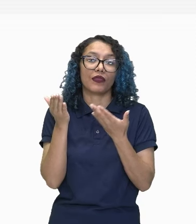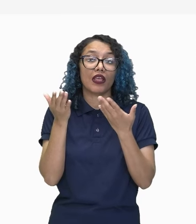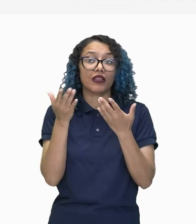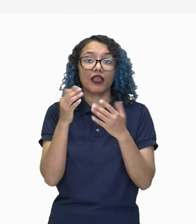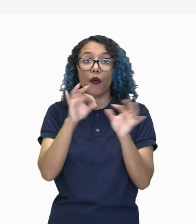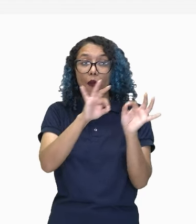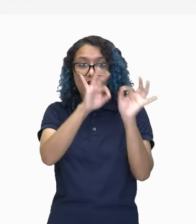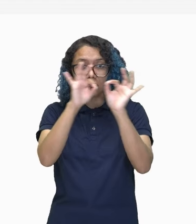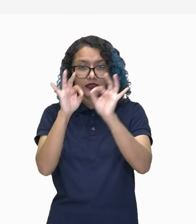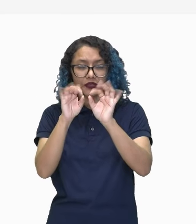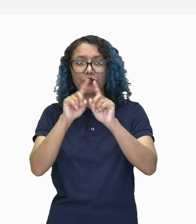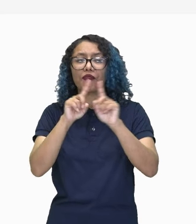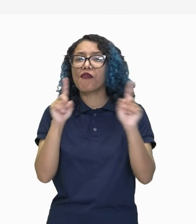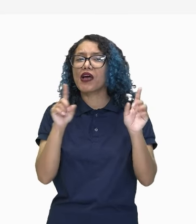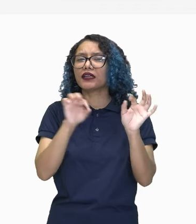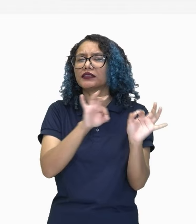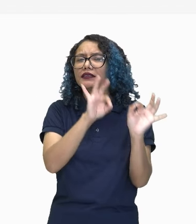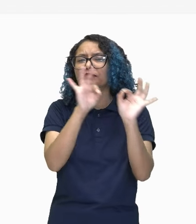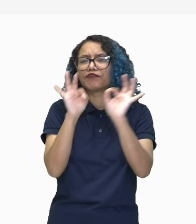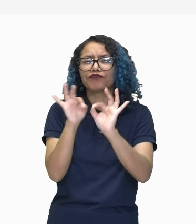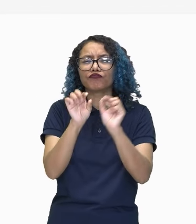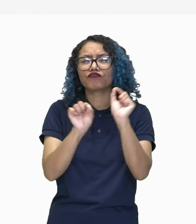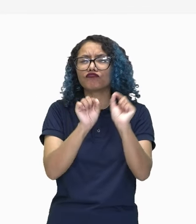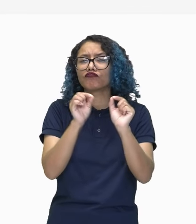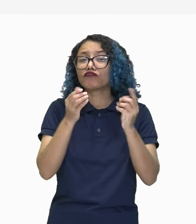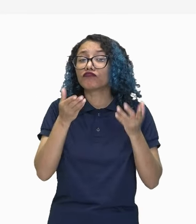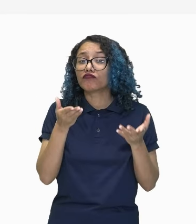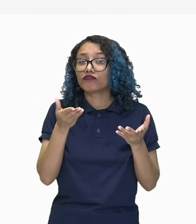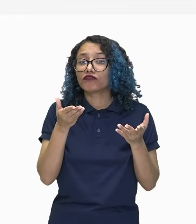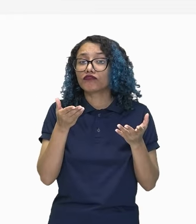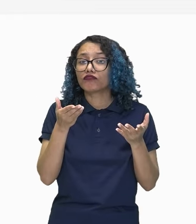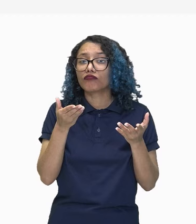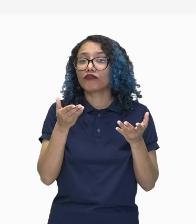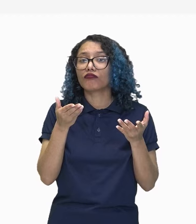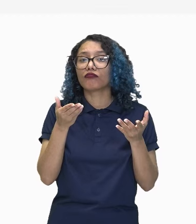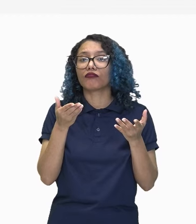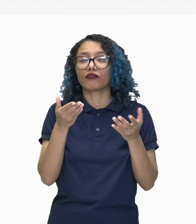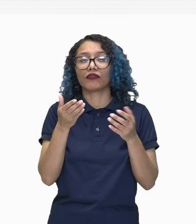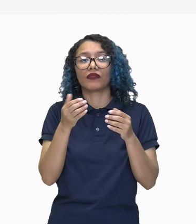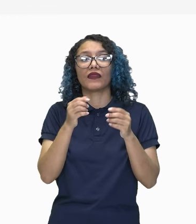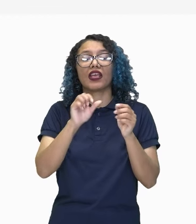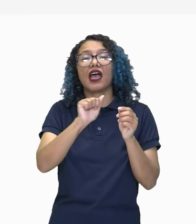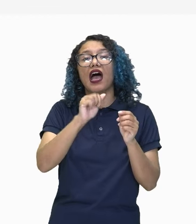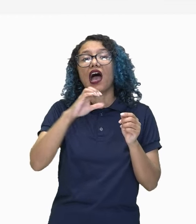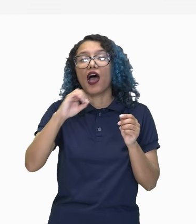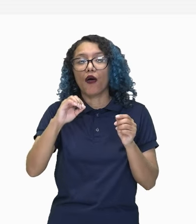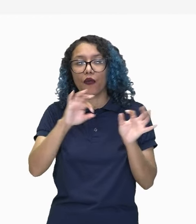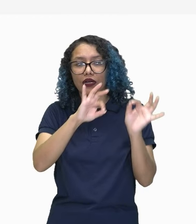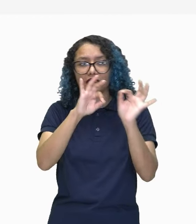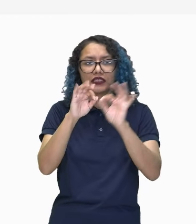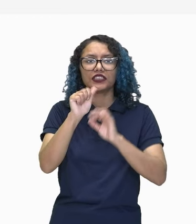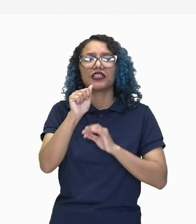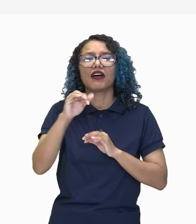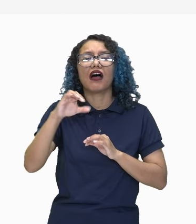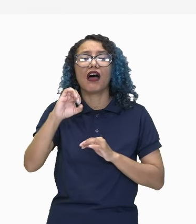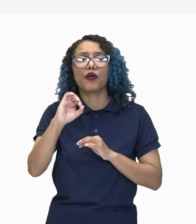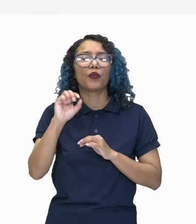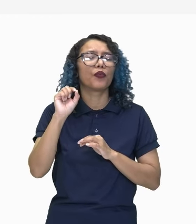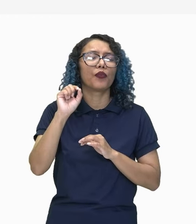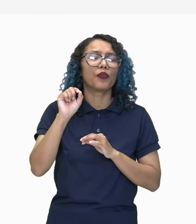assistiram. Assistiram o quê? Assistiram, na verdade, ao quê, neste caso, né?